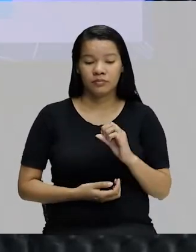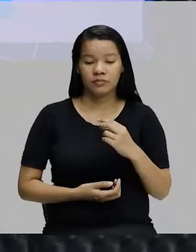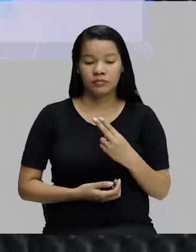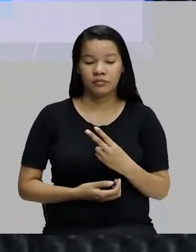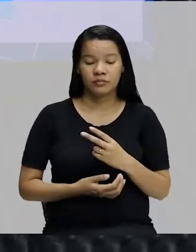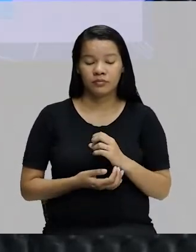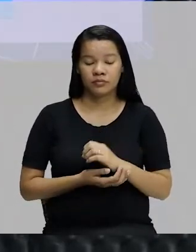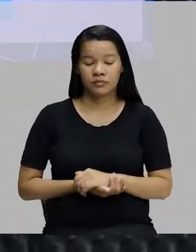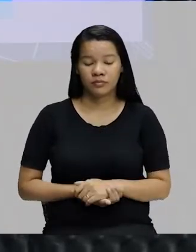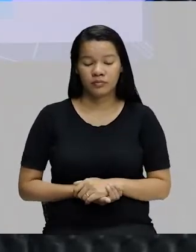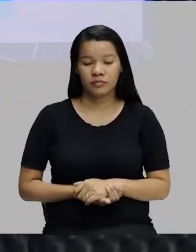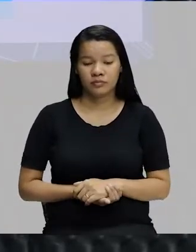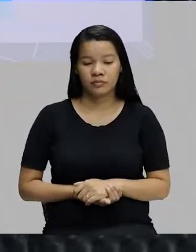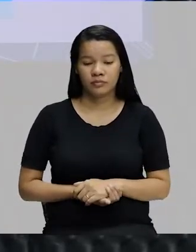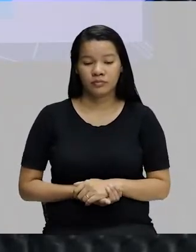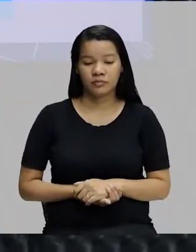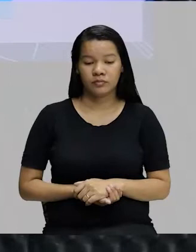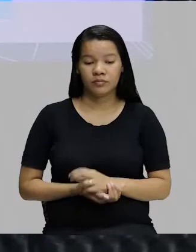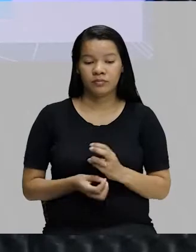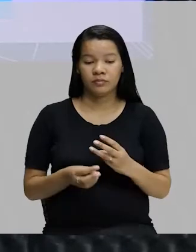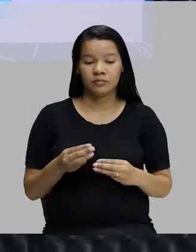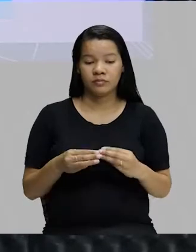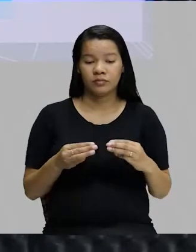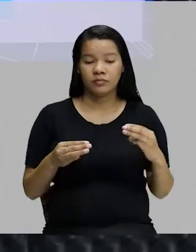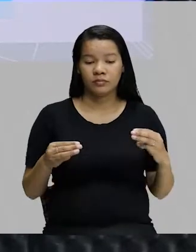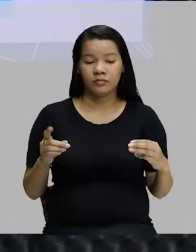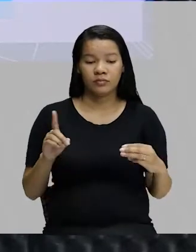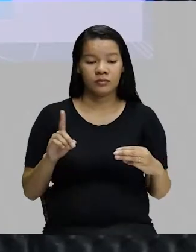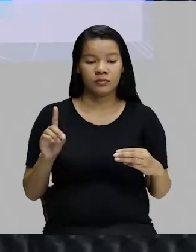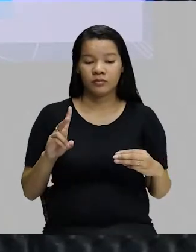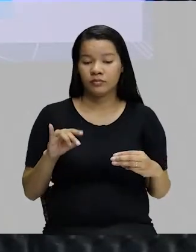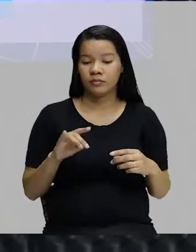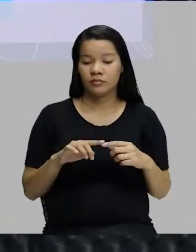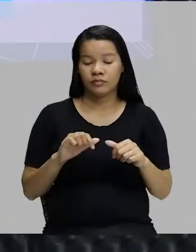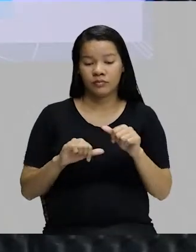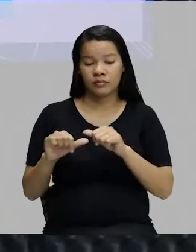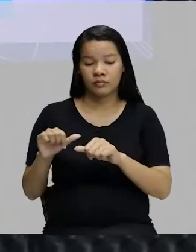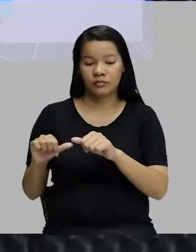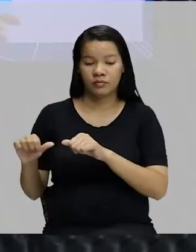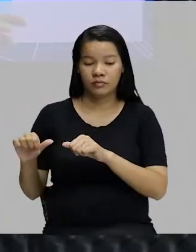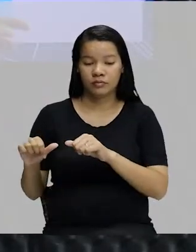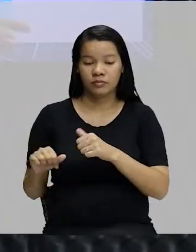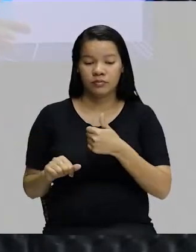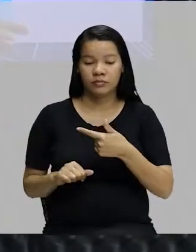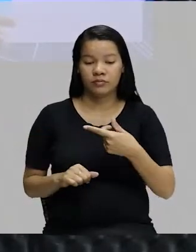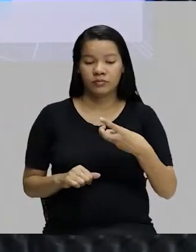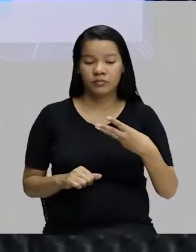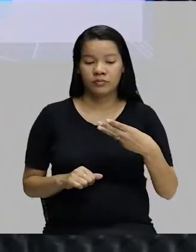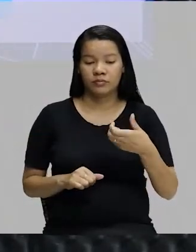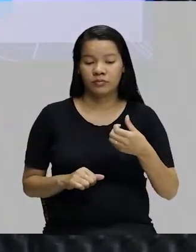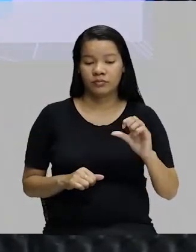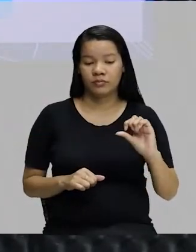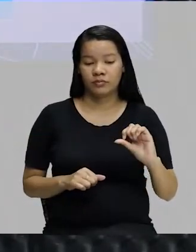92. Show de bola? E a massa, ela não vai ser alterada. Ó. 239 mais